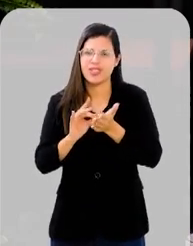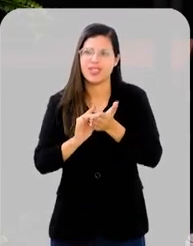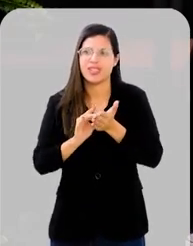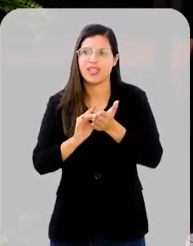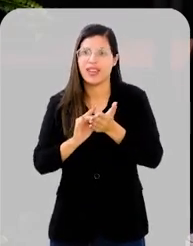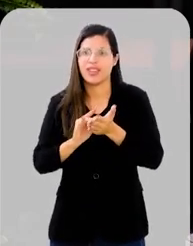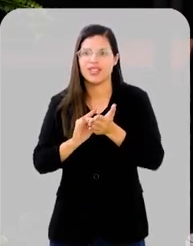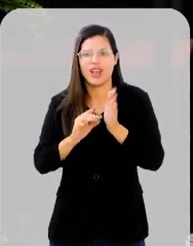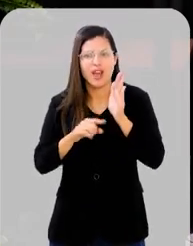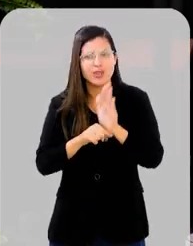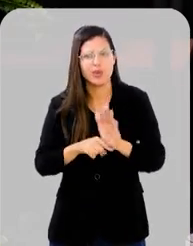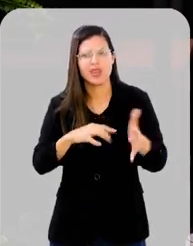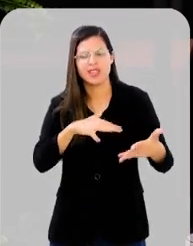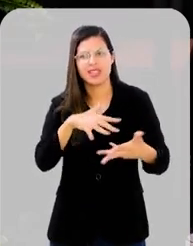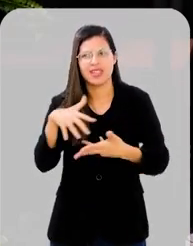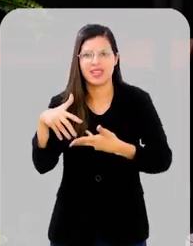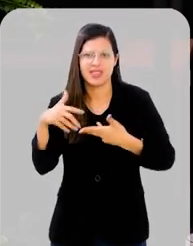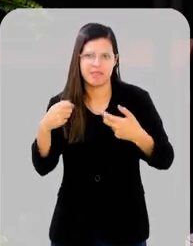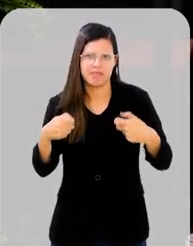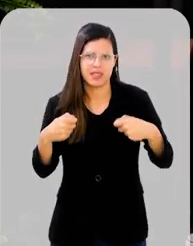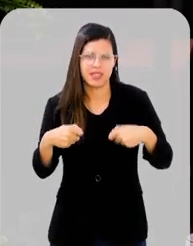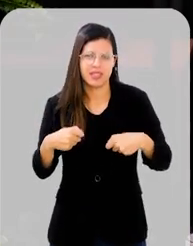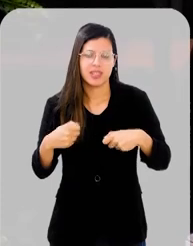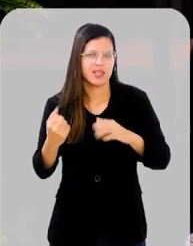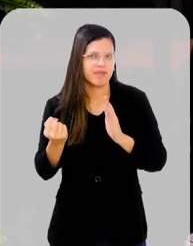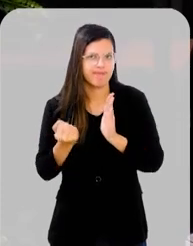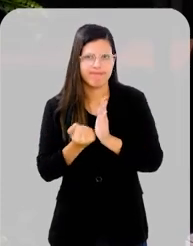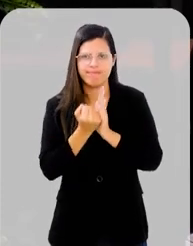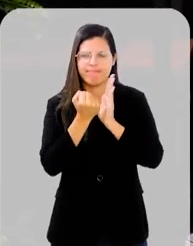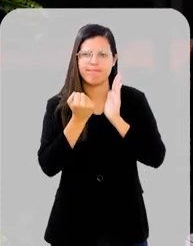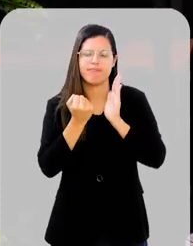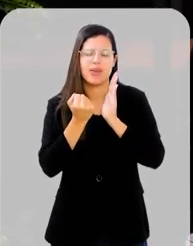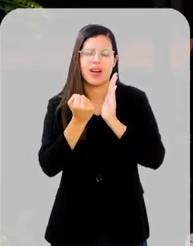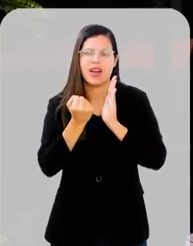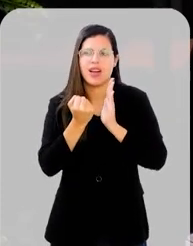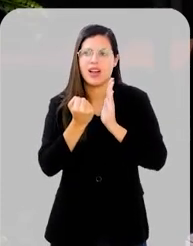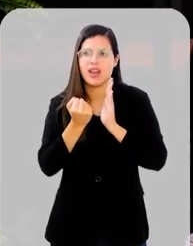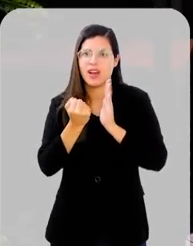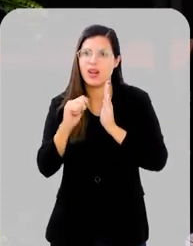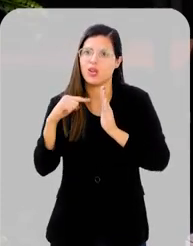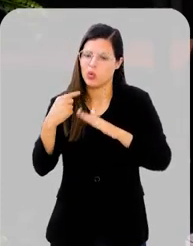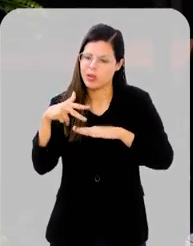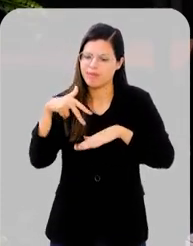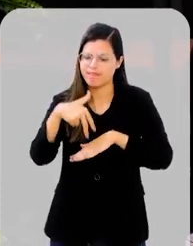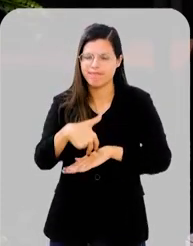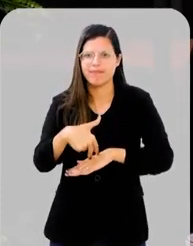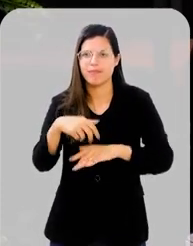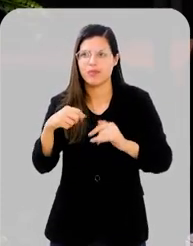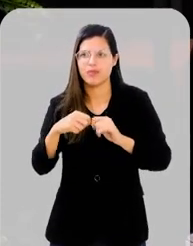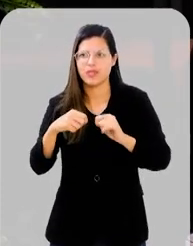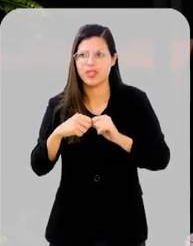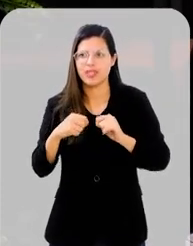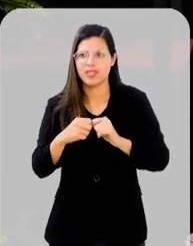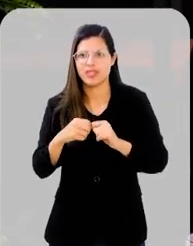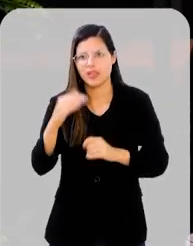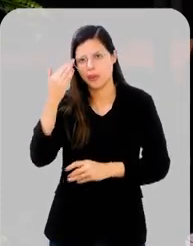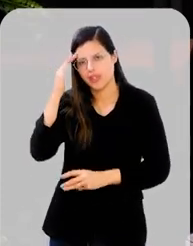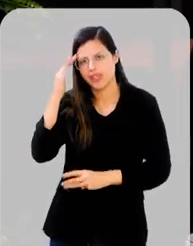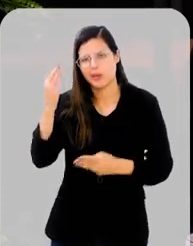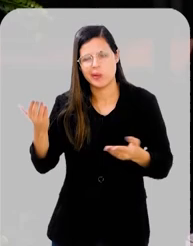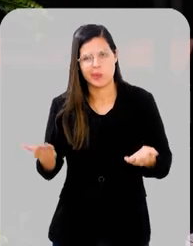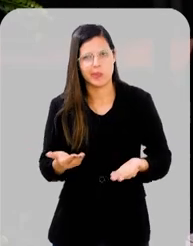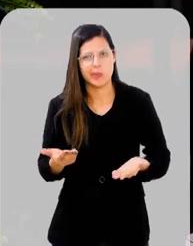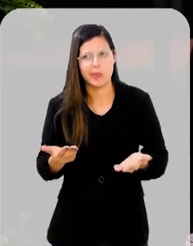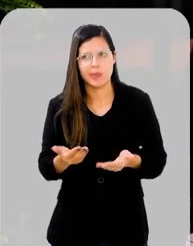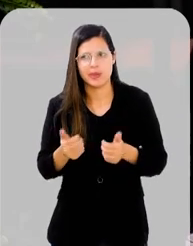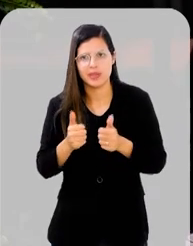iluminar essa terra que precisa tanto e de fato deixar um legado que é isso que a gente veio aqui para fazer E é assim que